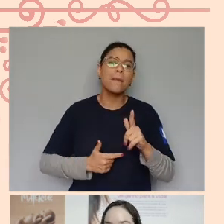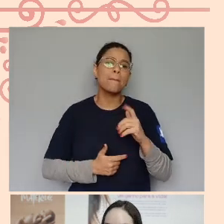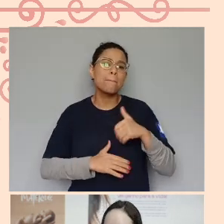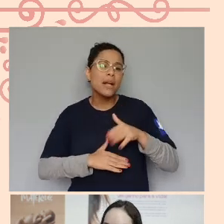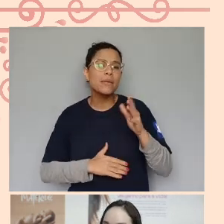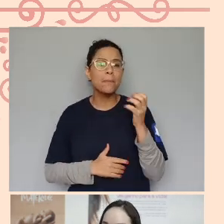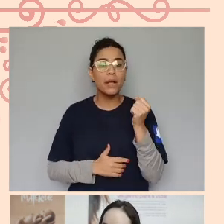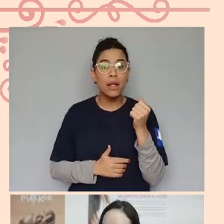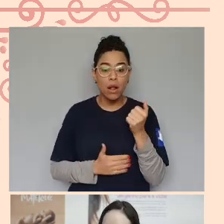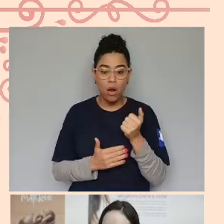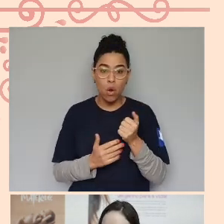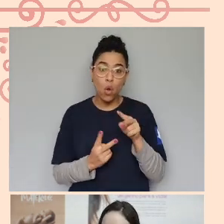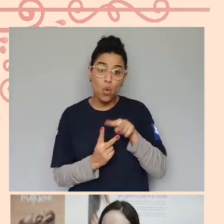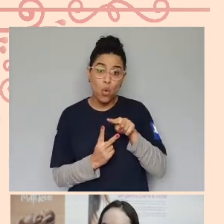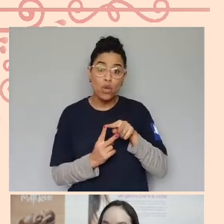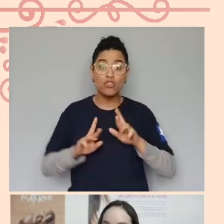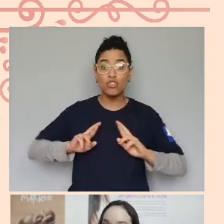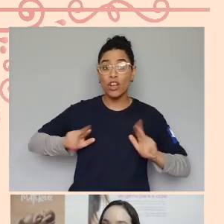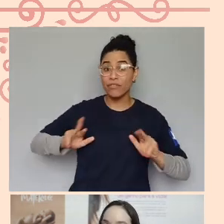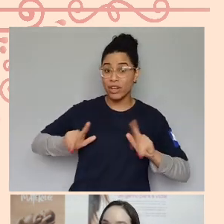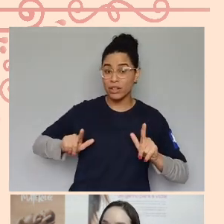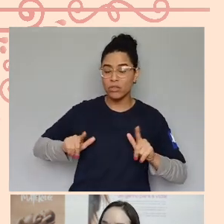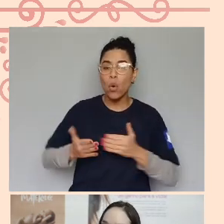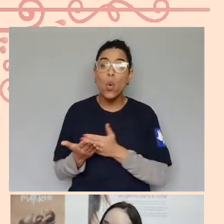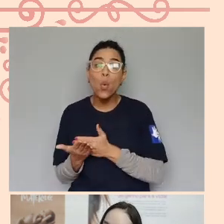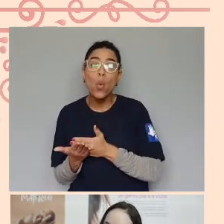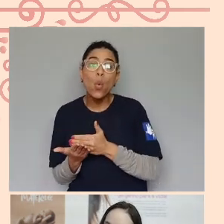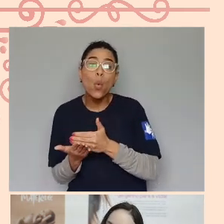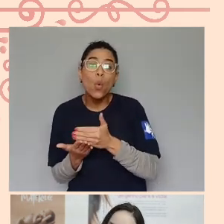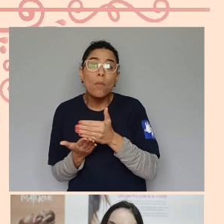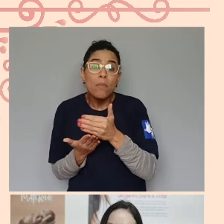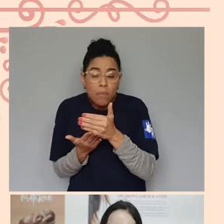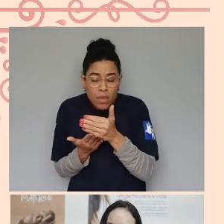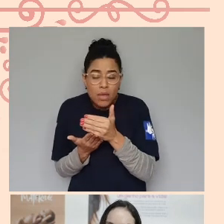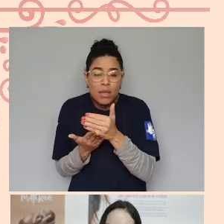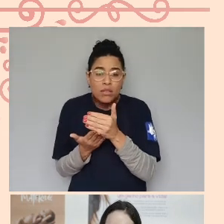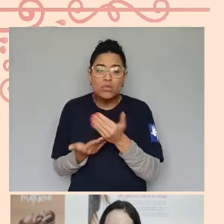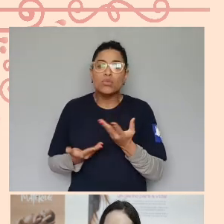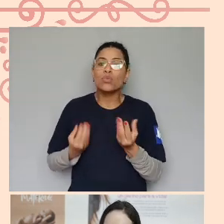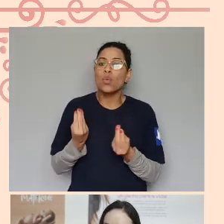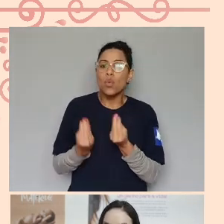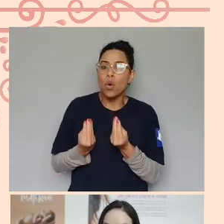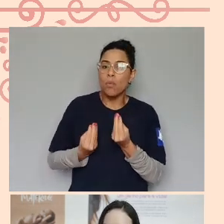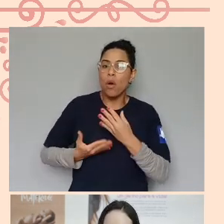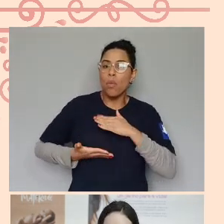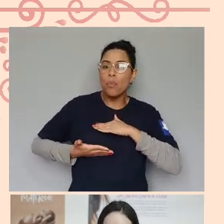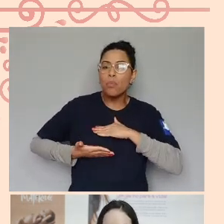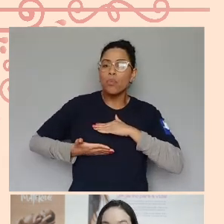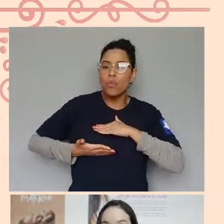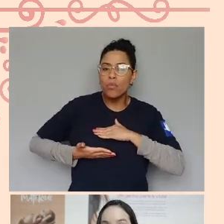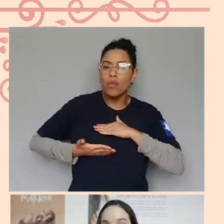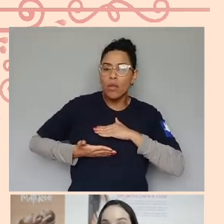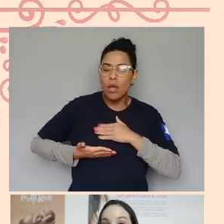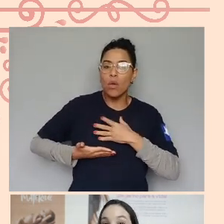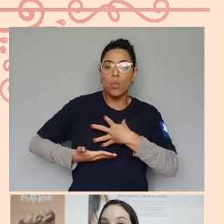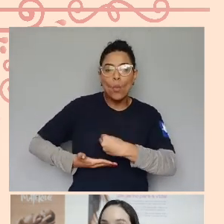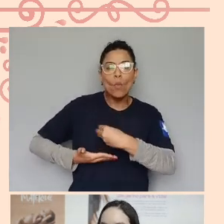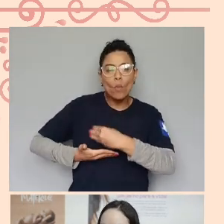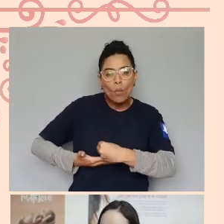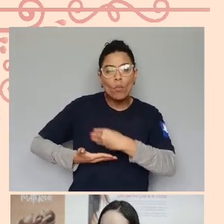leite anterior e o leite posterior. O leite anterior é aquele leite mais do comecinho da mamada. Ele é estimulado